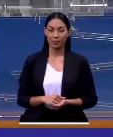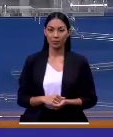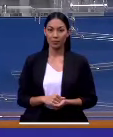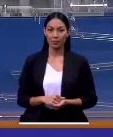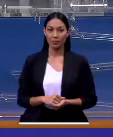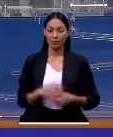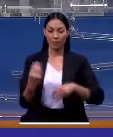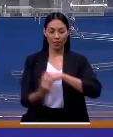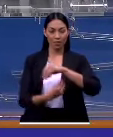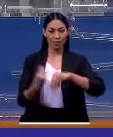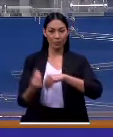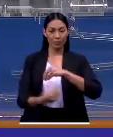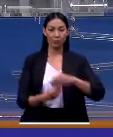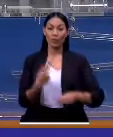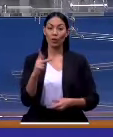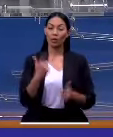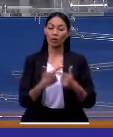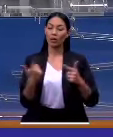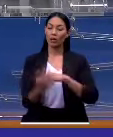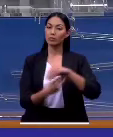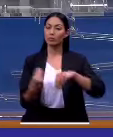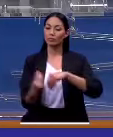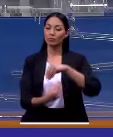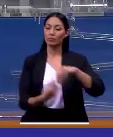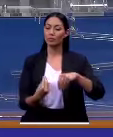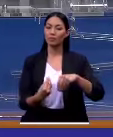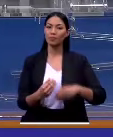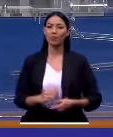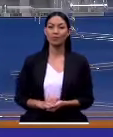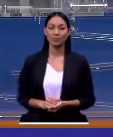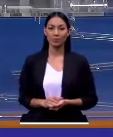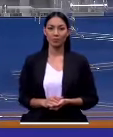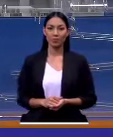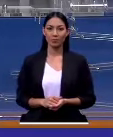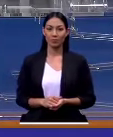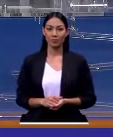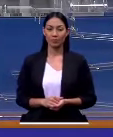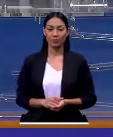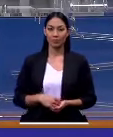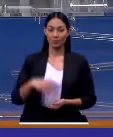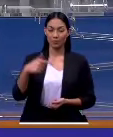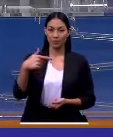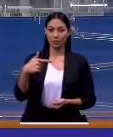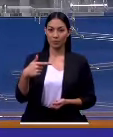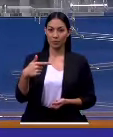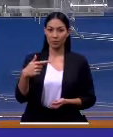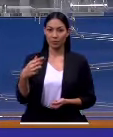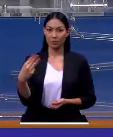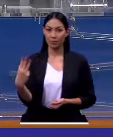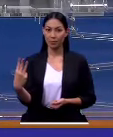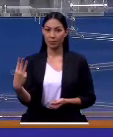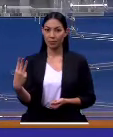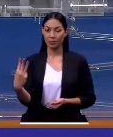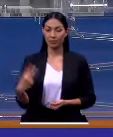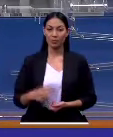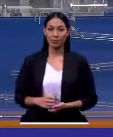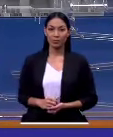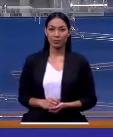Vamos lá, Globo girando, sua sorte girando. Número 73.